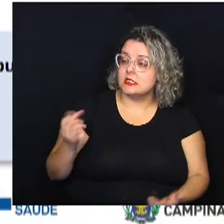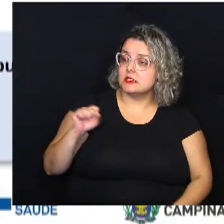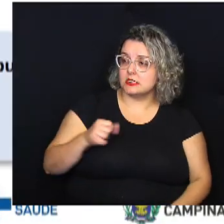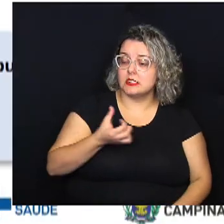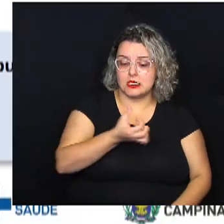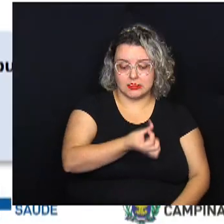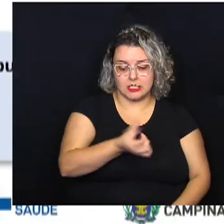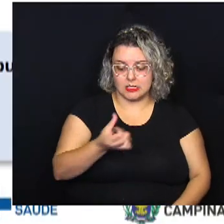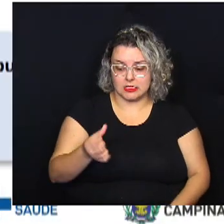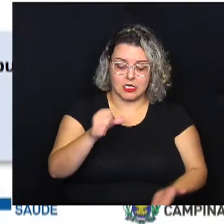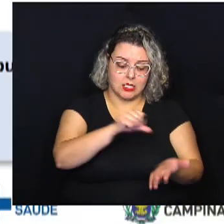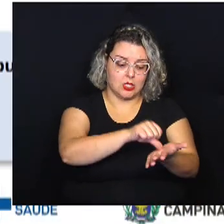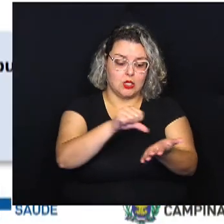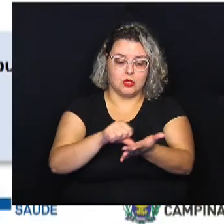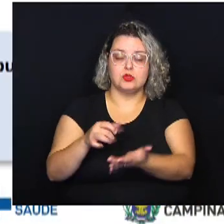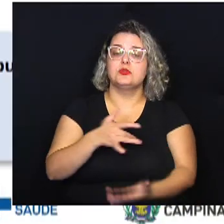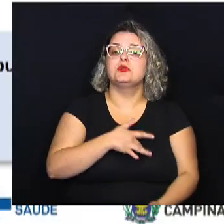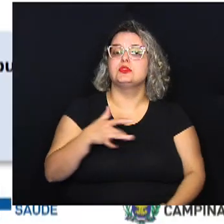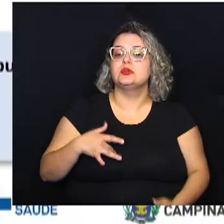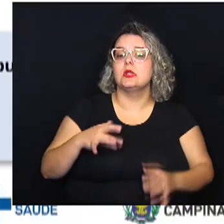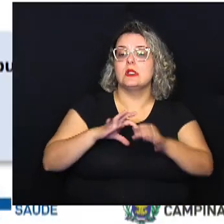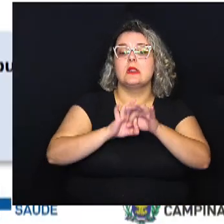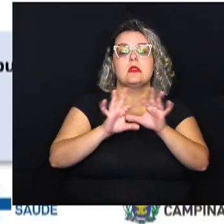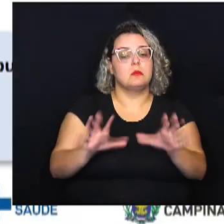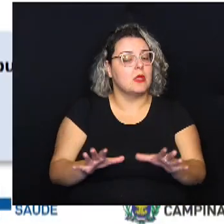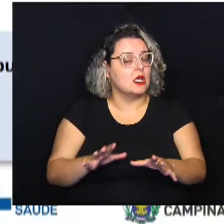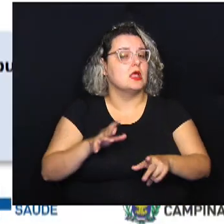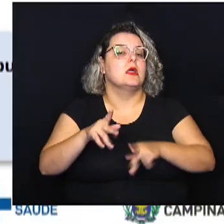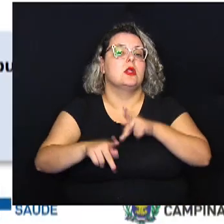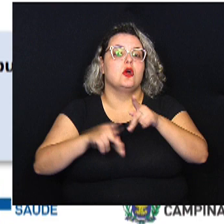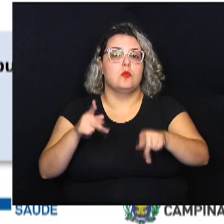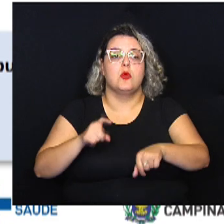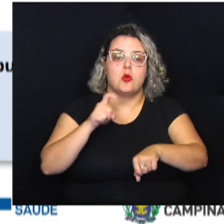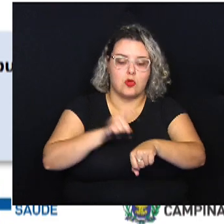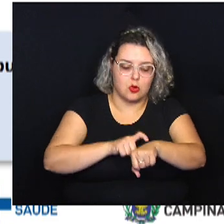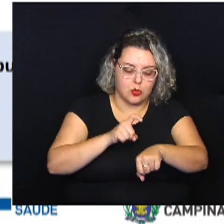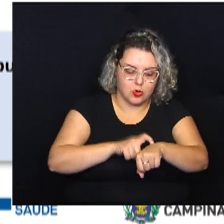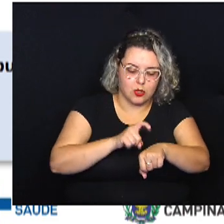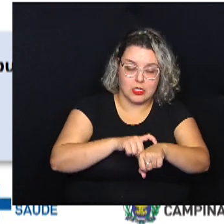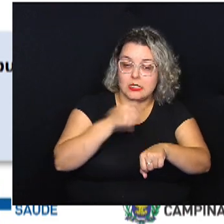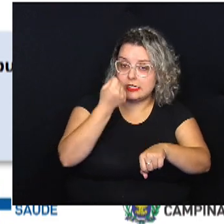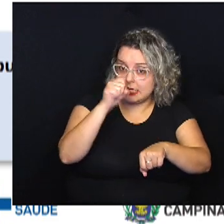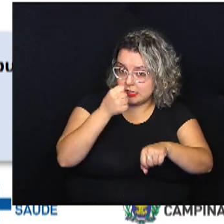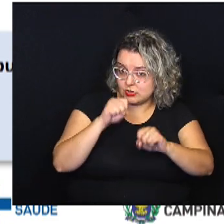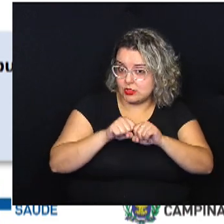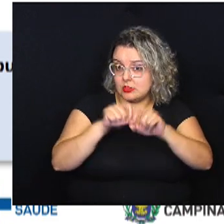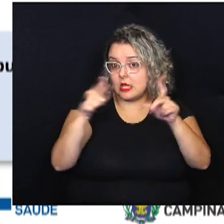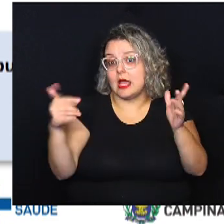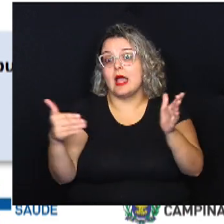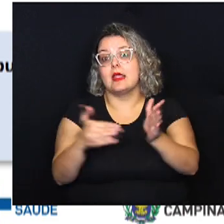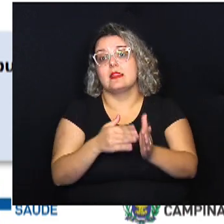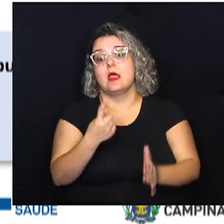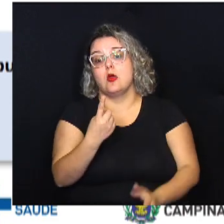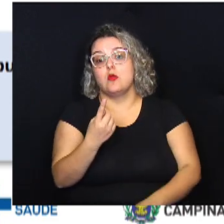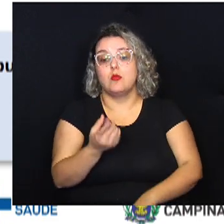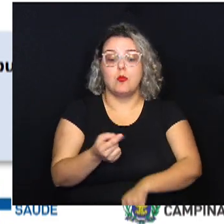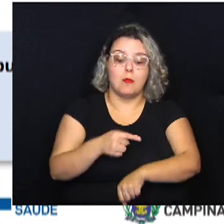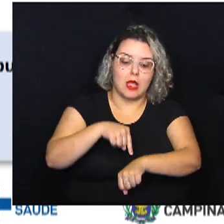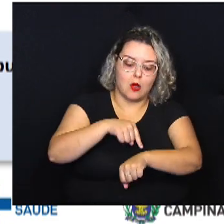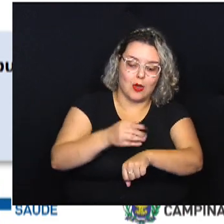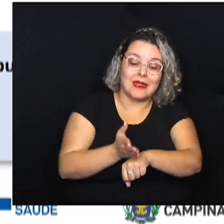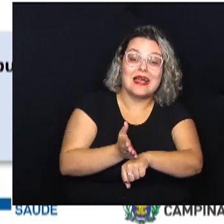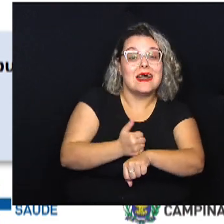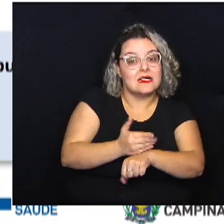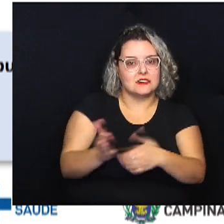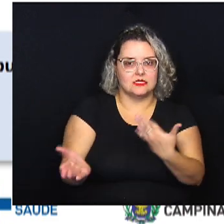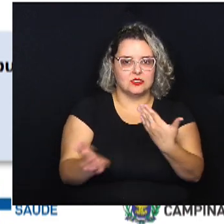66 unidades disponíveis para a população. O horário é sempre a partir das 8 horas da manhã até 1 hora antes do horário de fechamento.